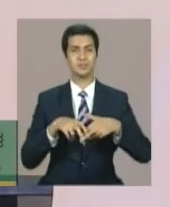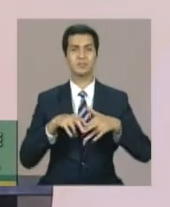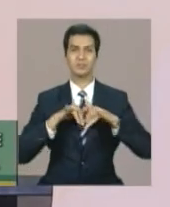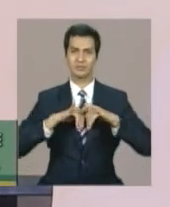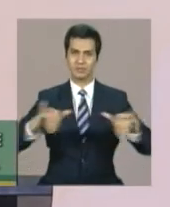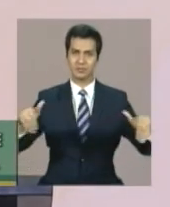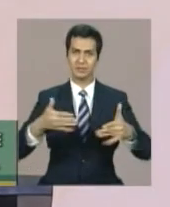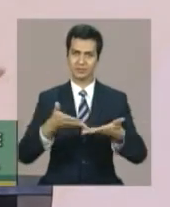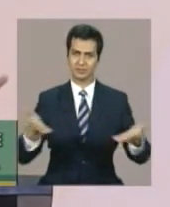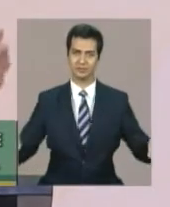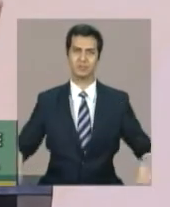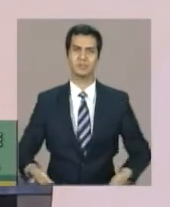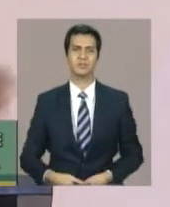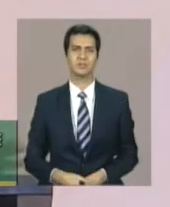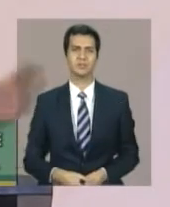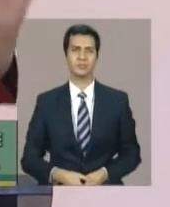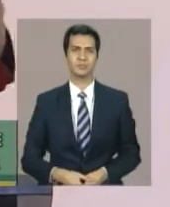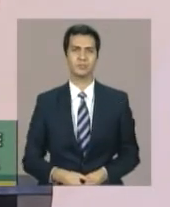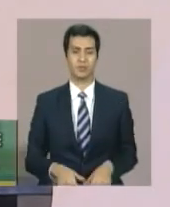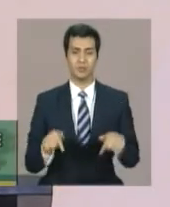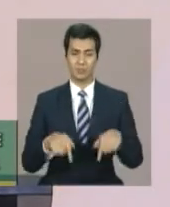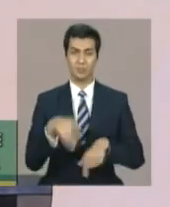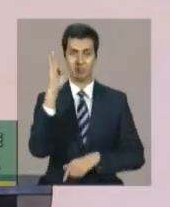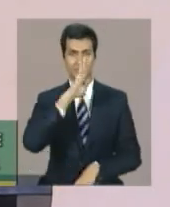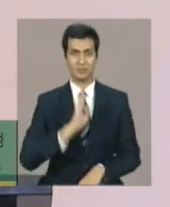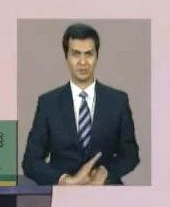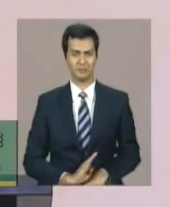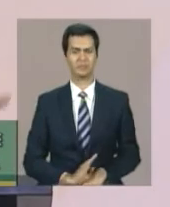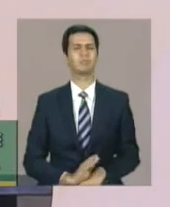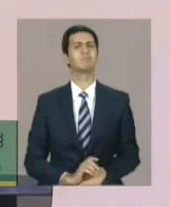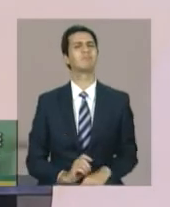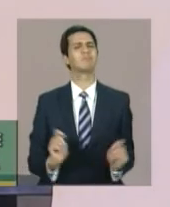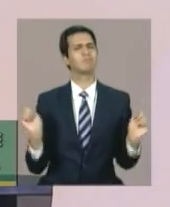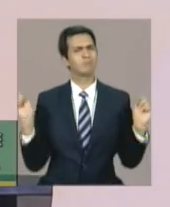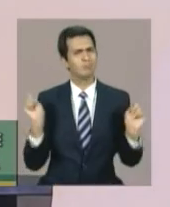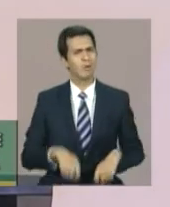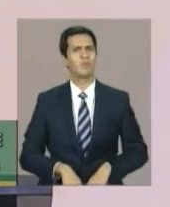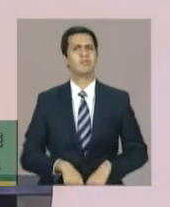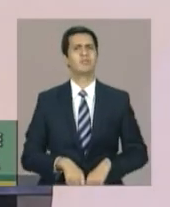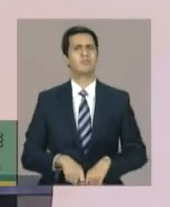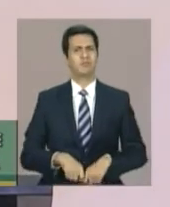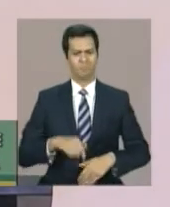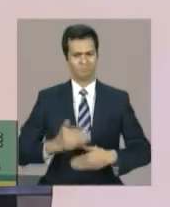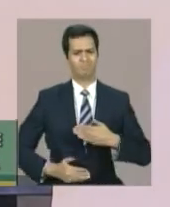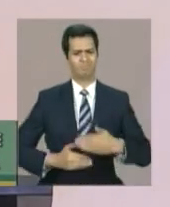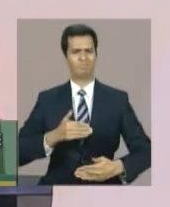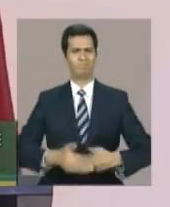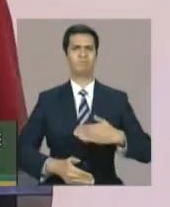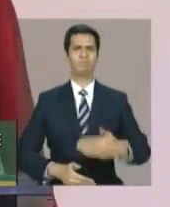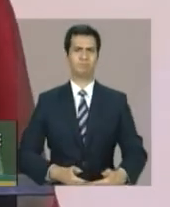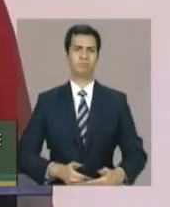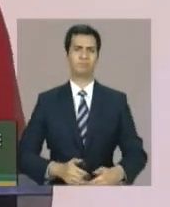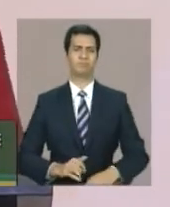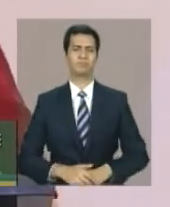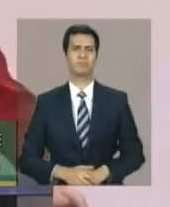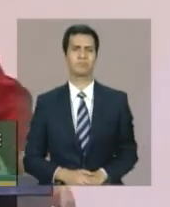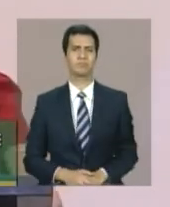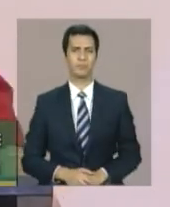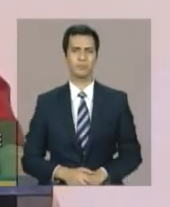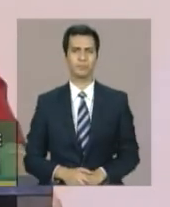que nosso país tem todas as condições para ir contra a corrente. E ao invés